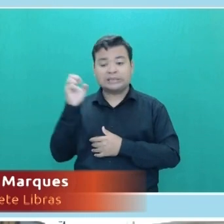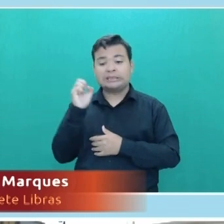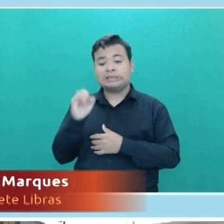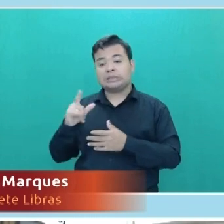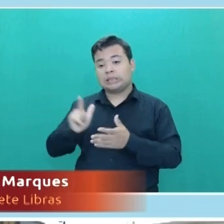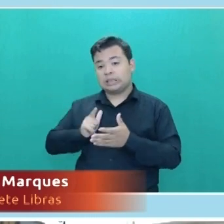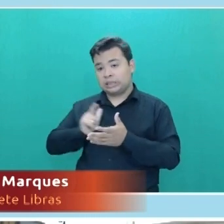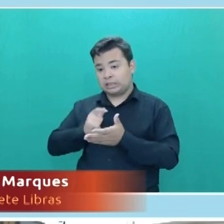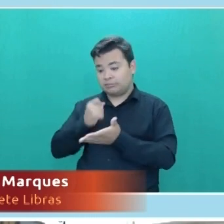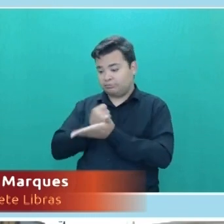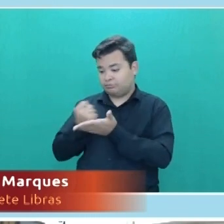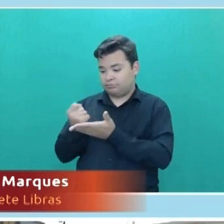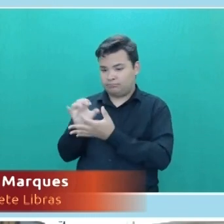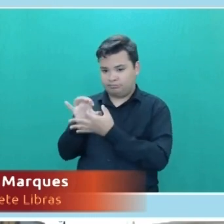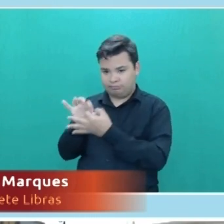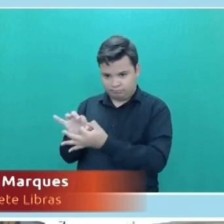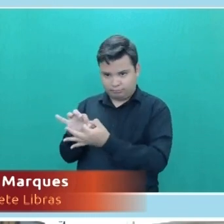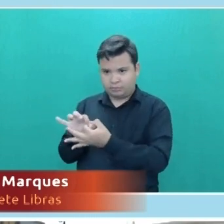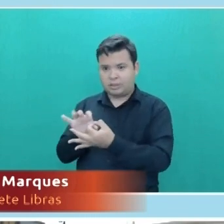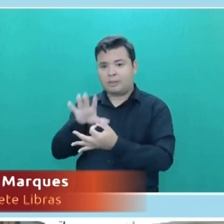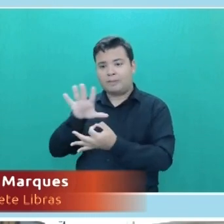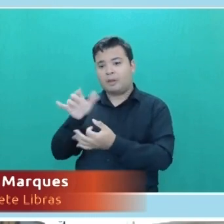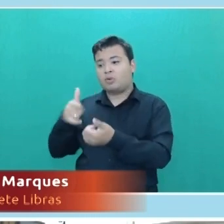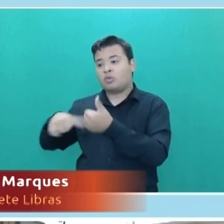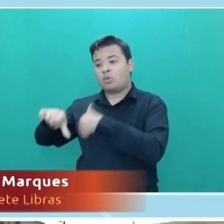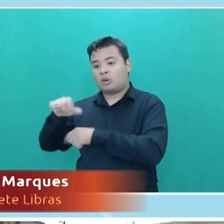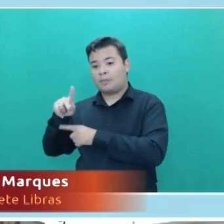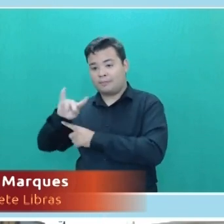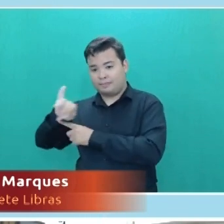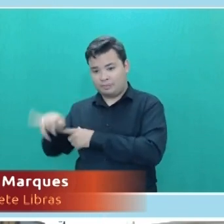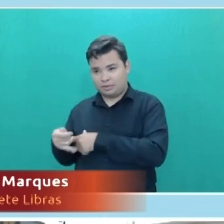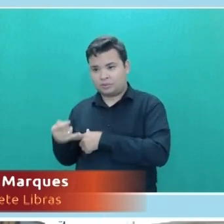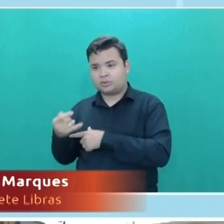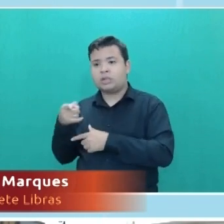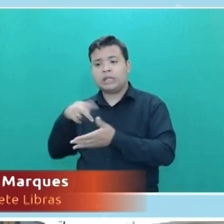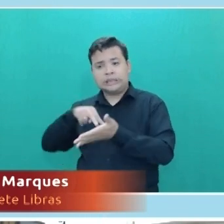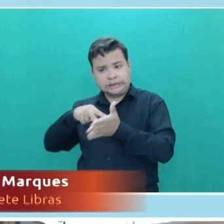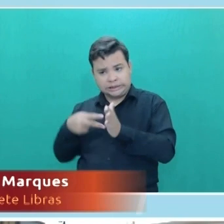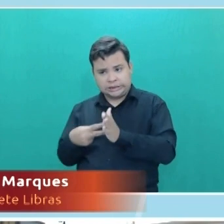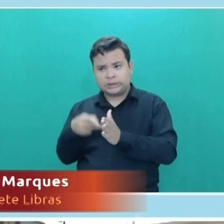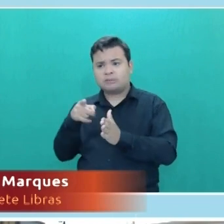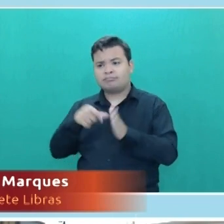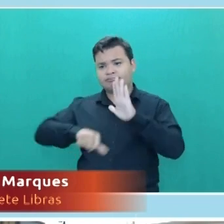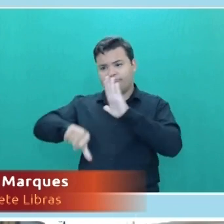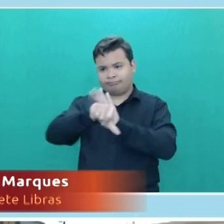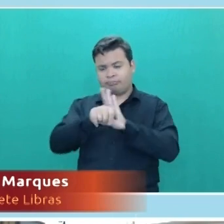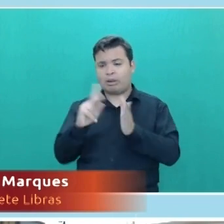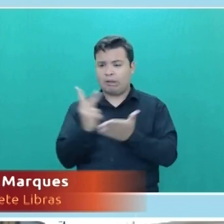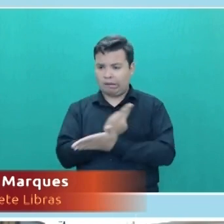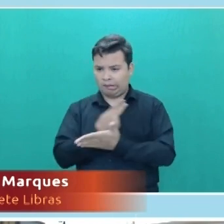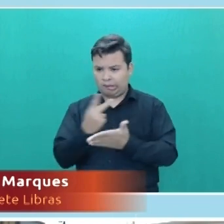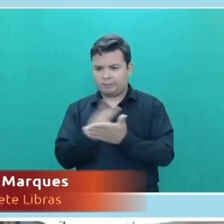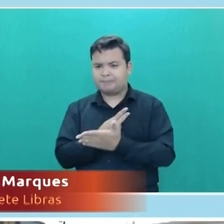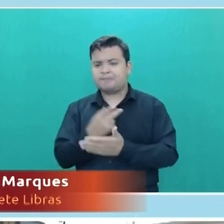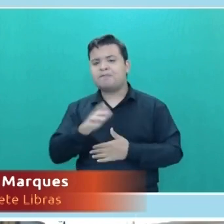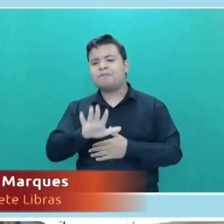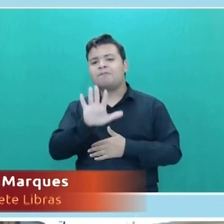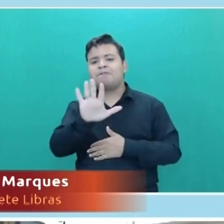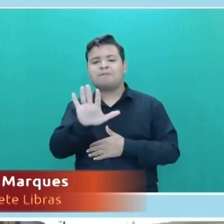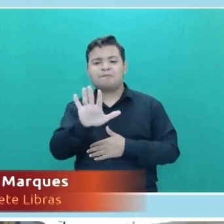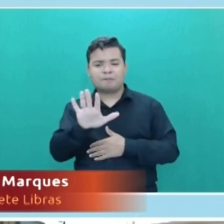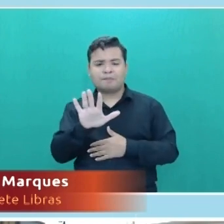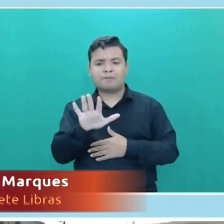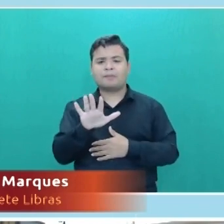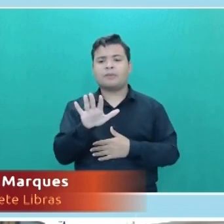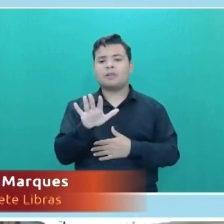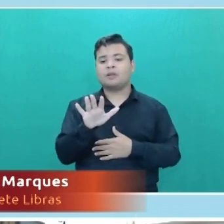está trocando uma carteira assinada para um PJ, isso pode ser configurado muitas vezes como um ato ilícito, né, que não deveria estar acontecendo. O que configura